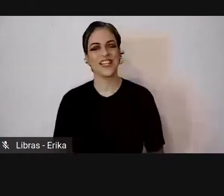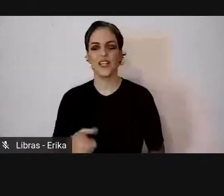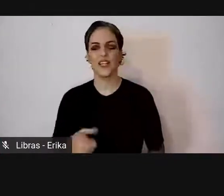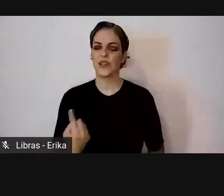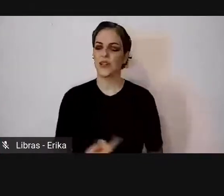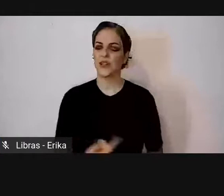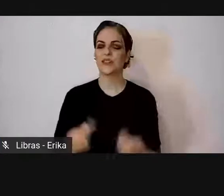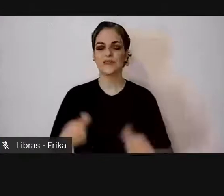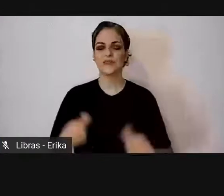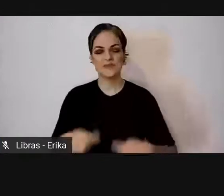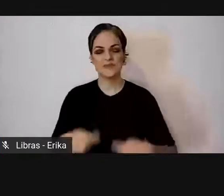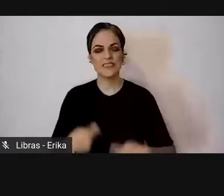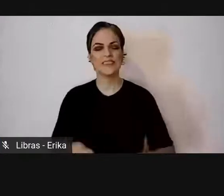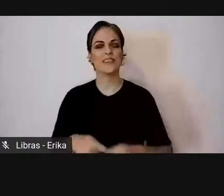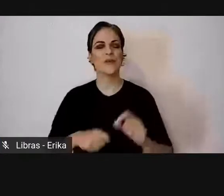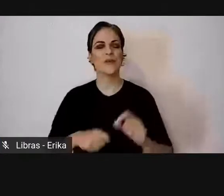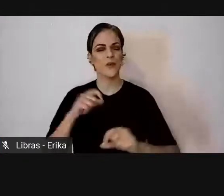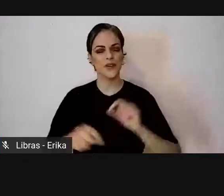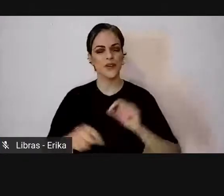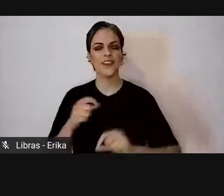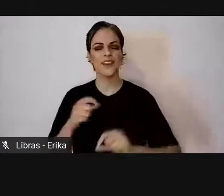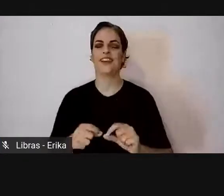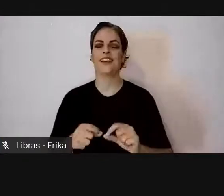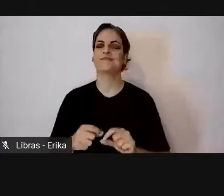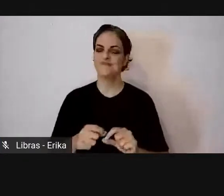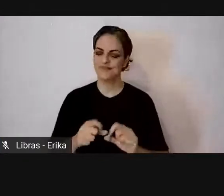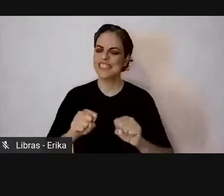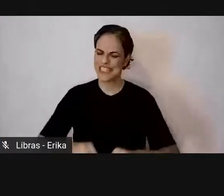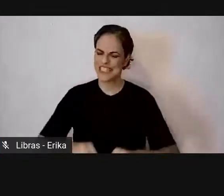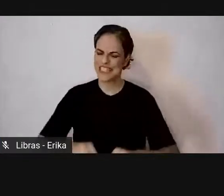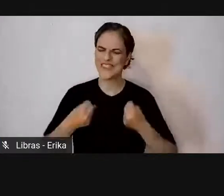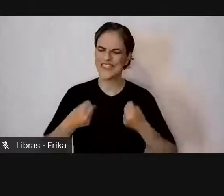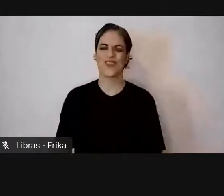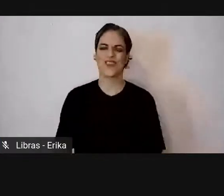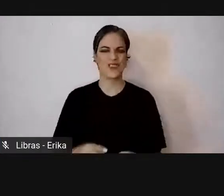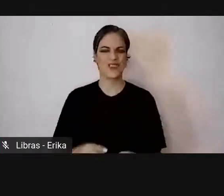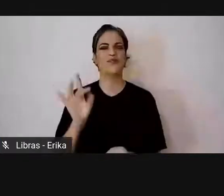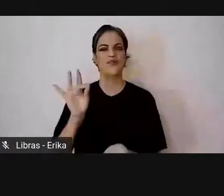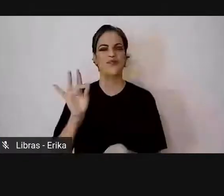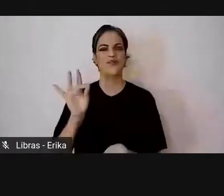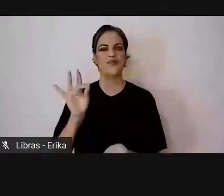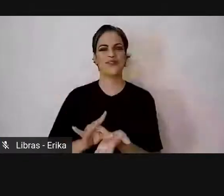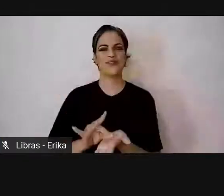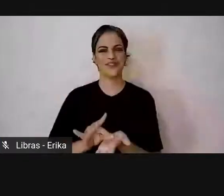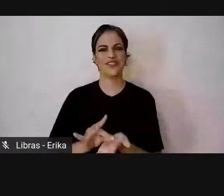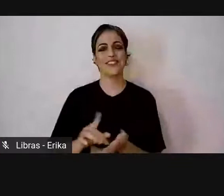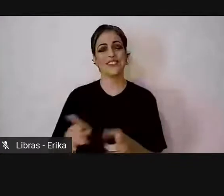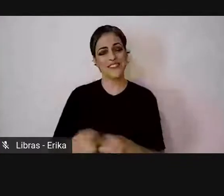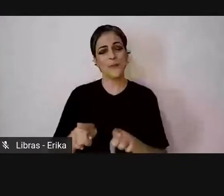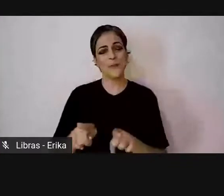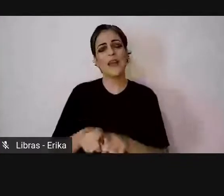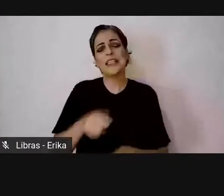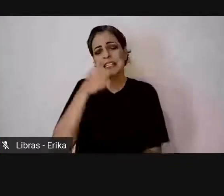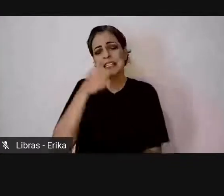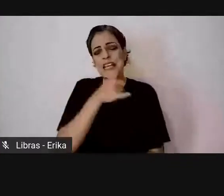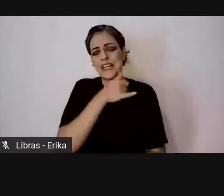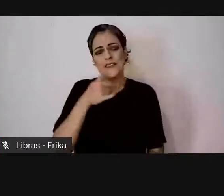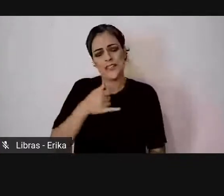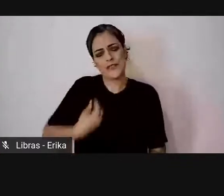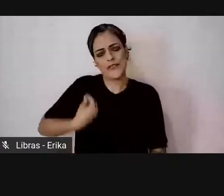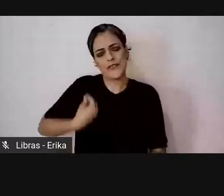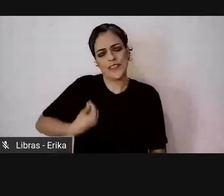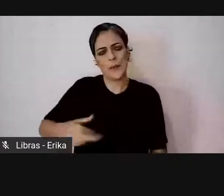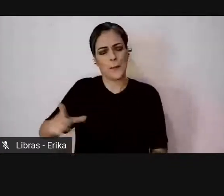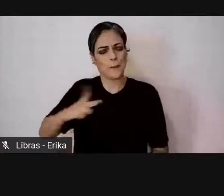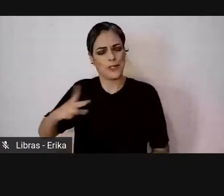de dedicação e, por que não dizer, de sacrifícios, muitas vezes pessoais, familiares, mas também é nesse